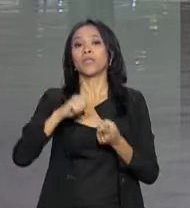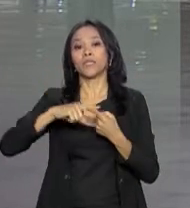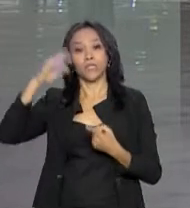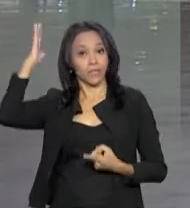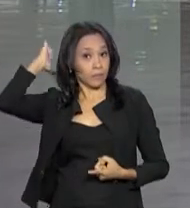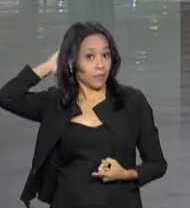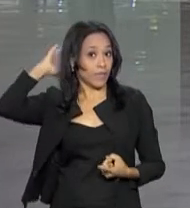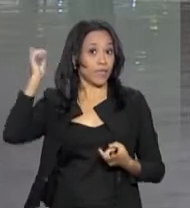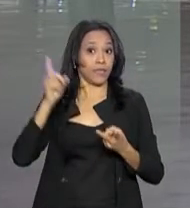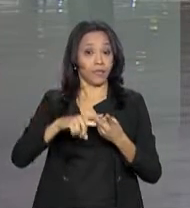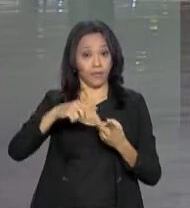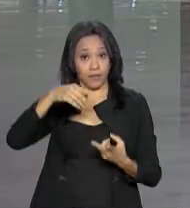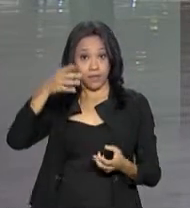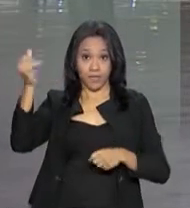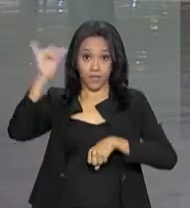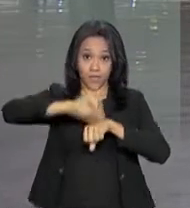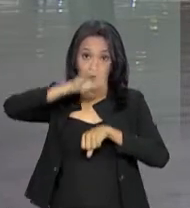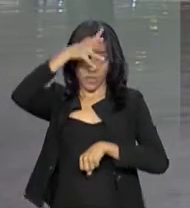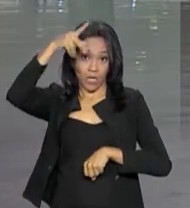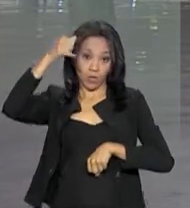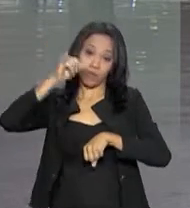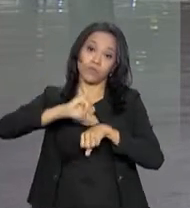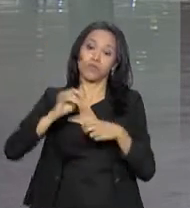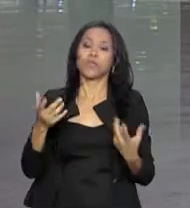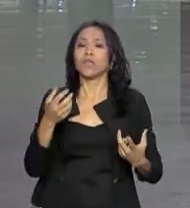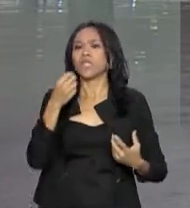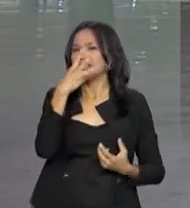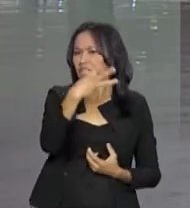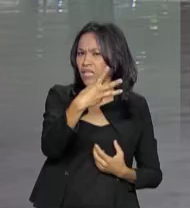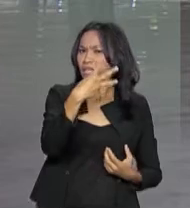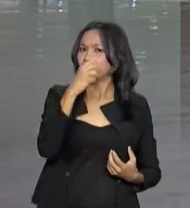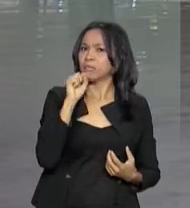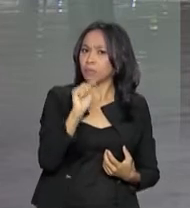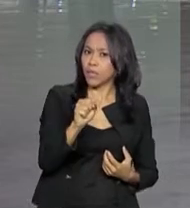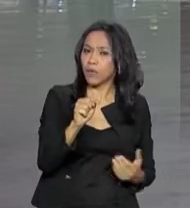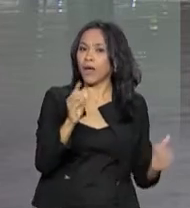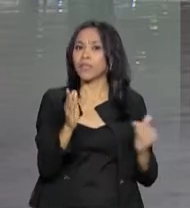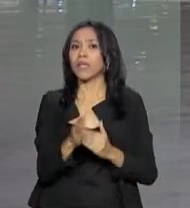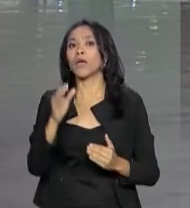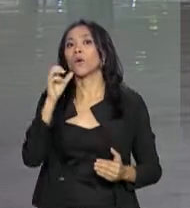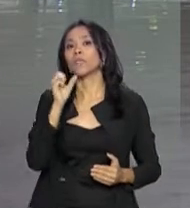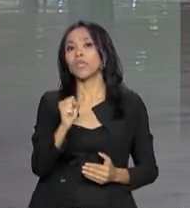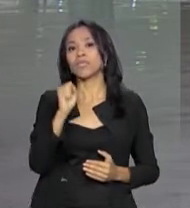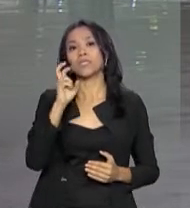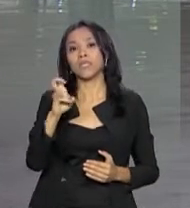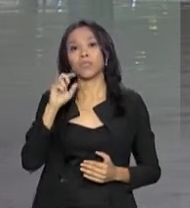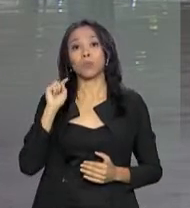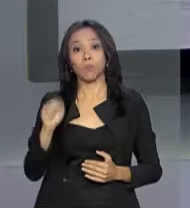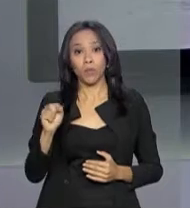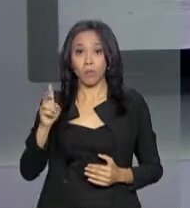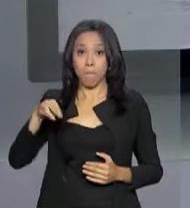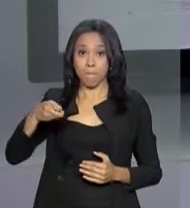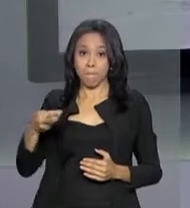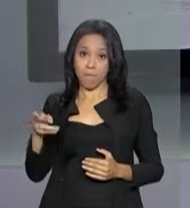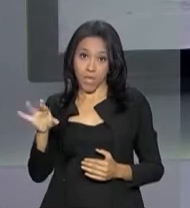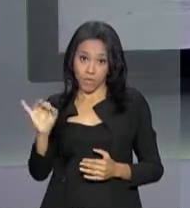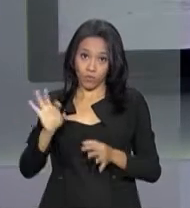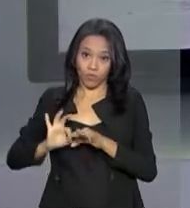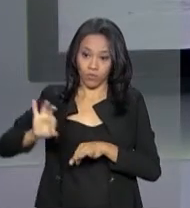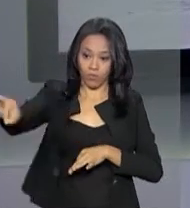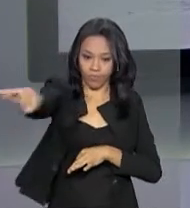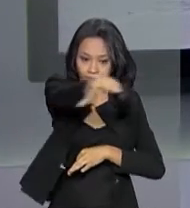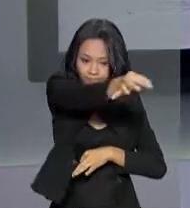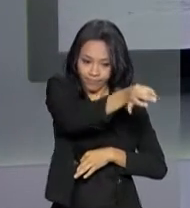e Manaus. Os lotes variam entre 3 mil e 85 mil metros quadrados. Eu volto com você, Thaís.